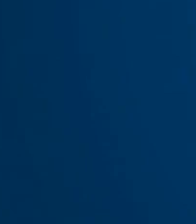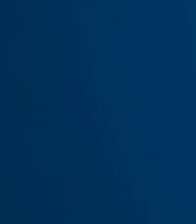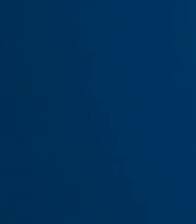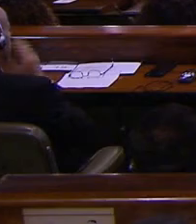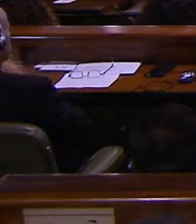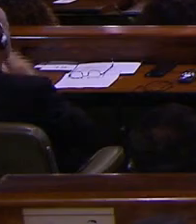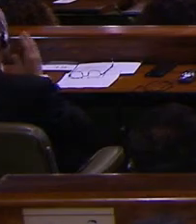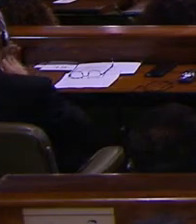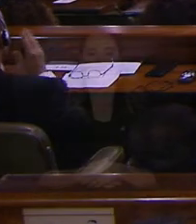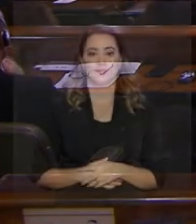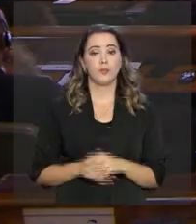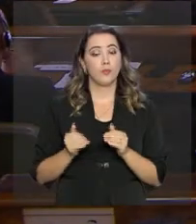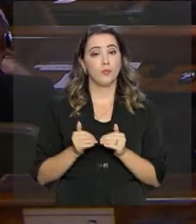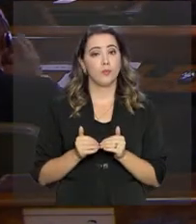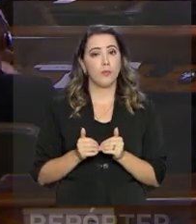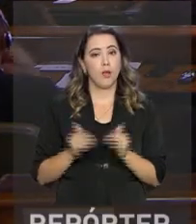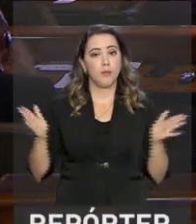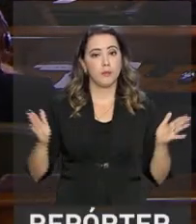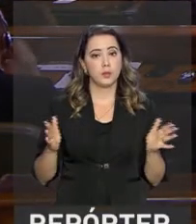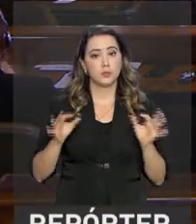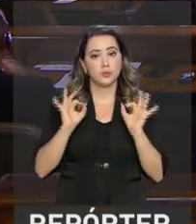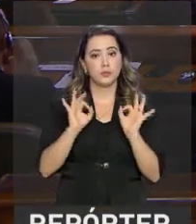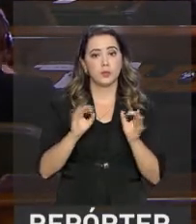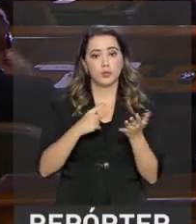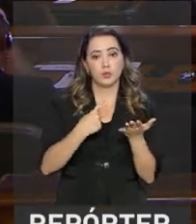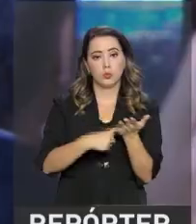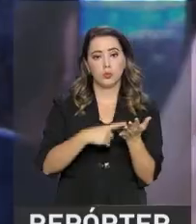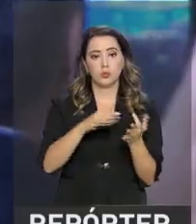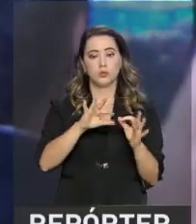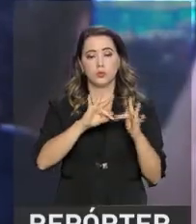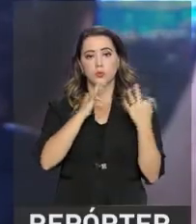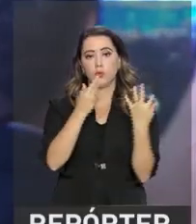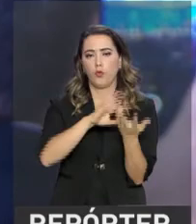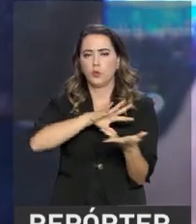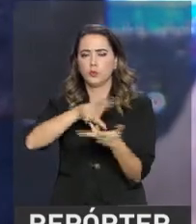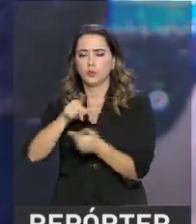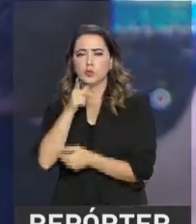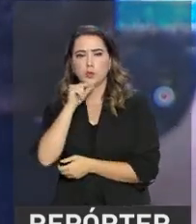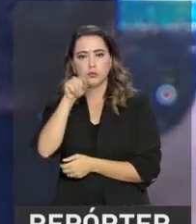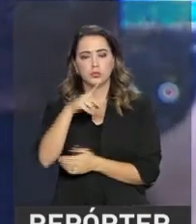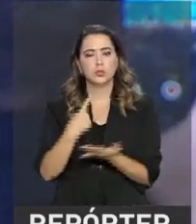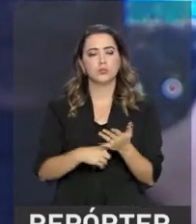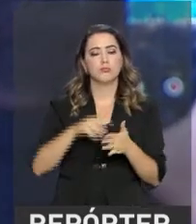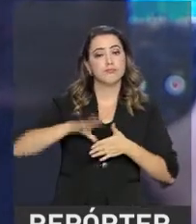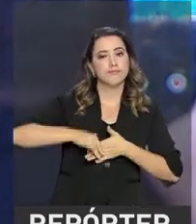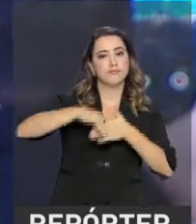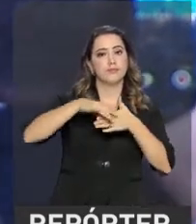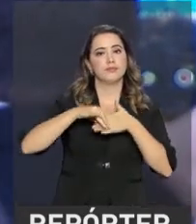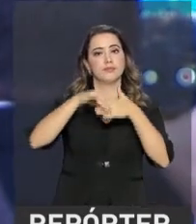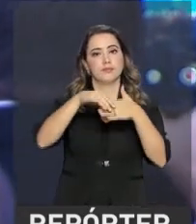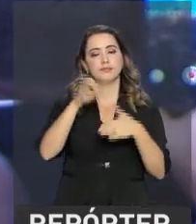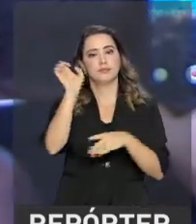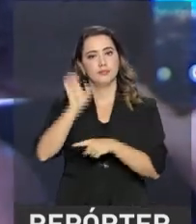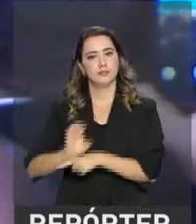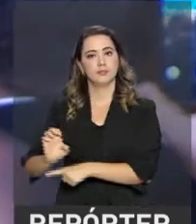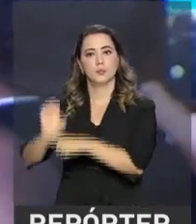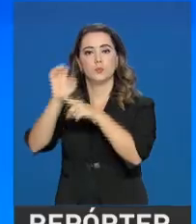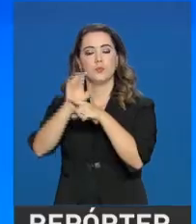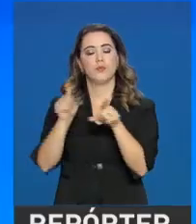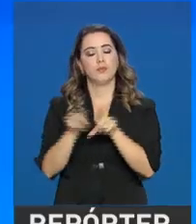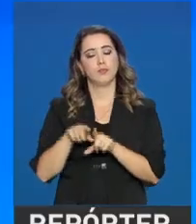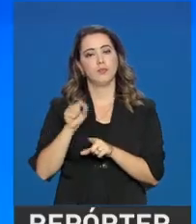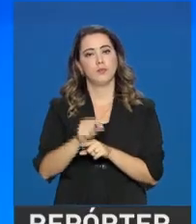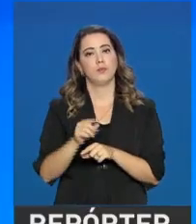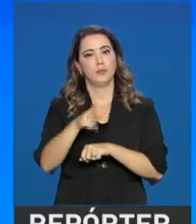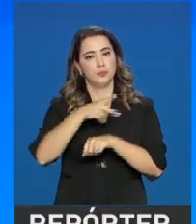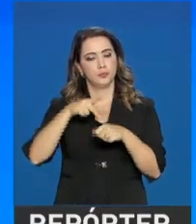a abertura oficial do fórum mundial da água contou com a presença de chefes de estado e de governo estrangeiros